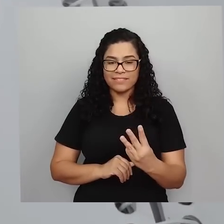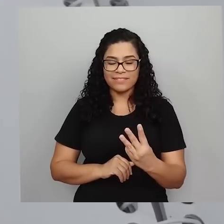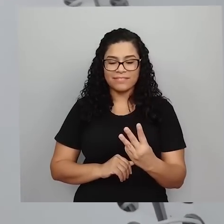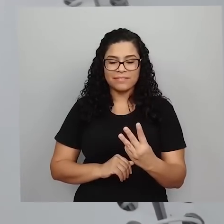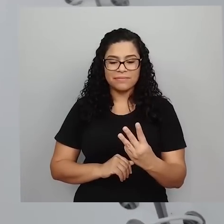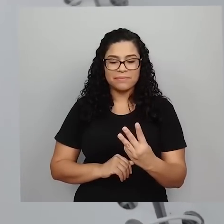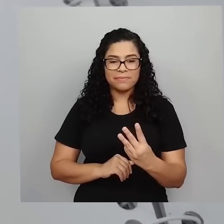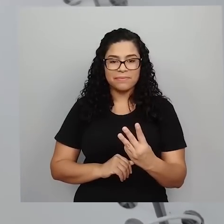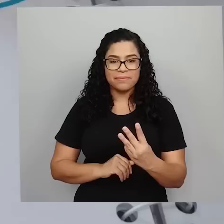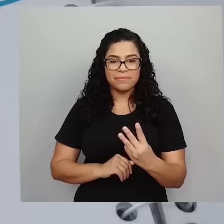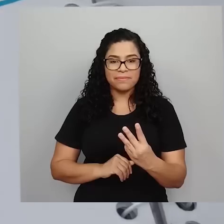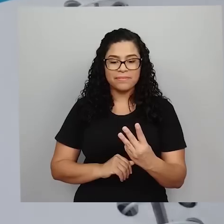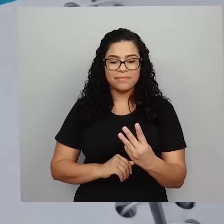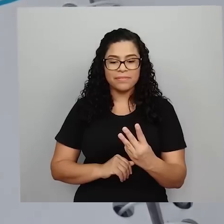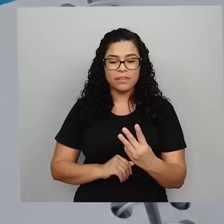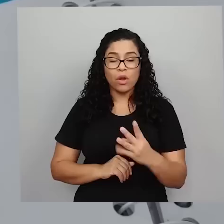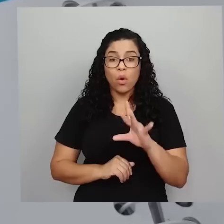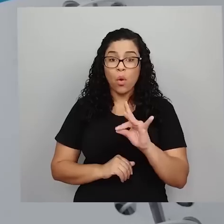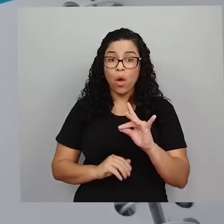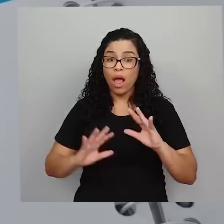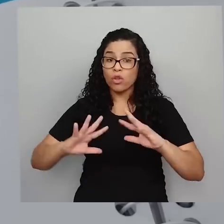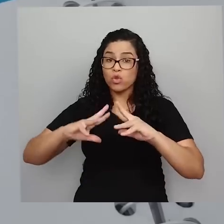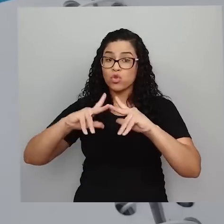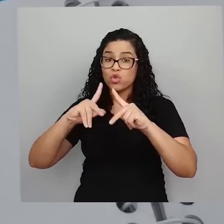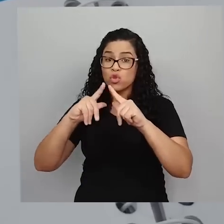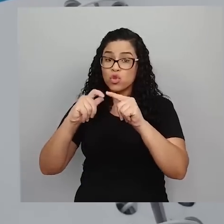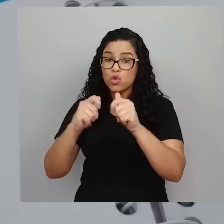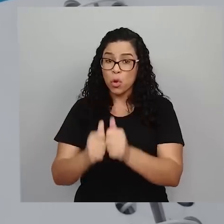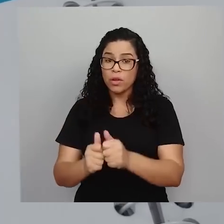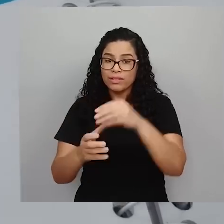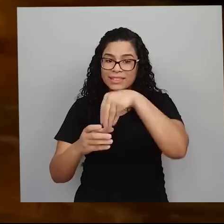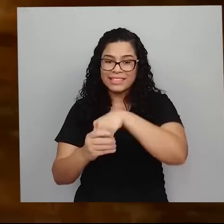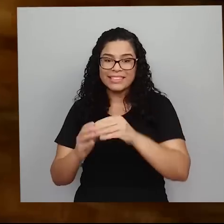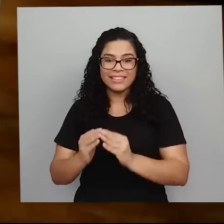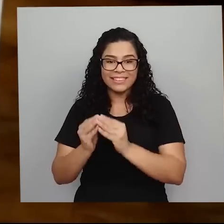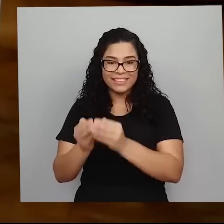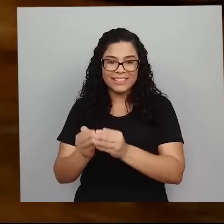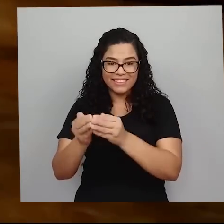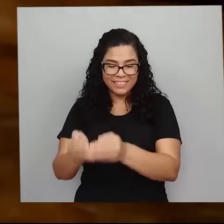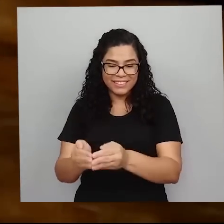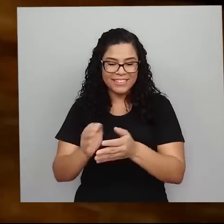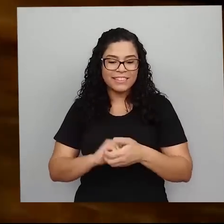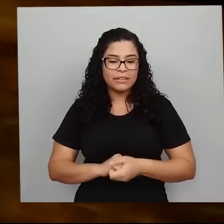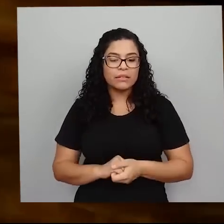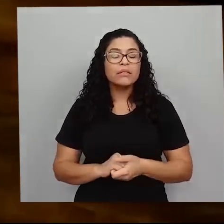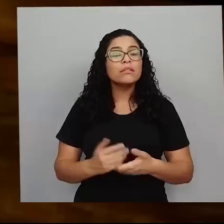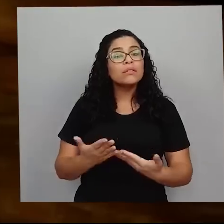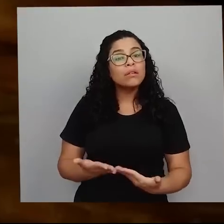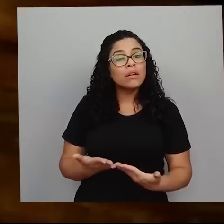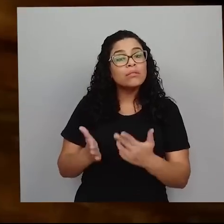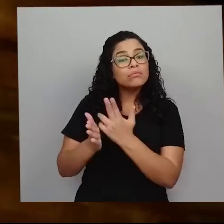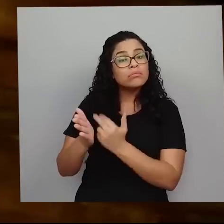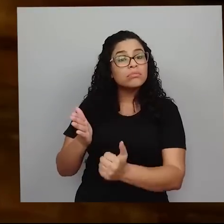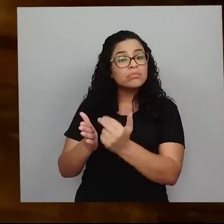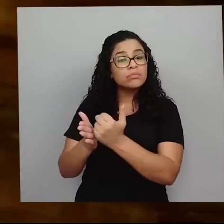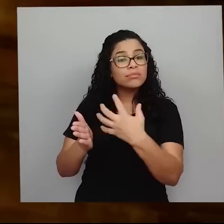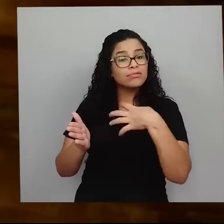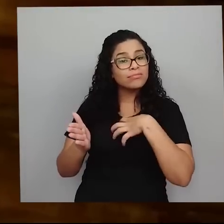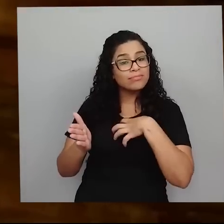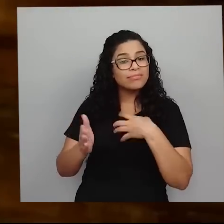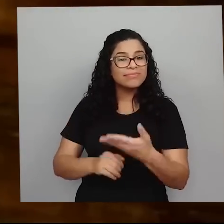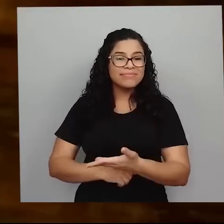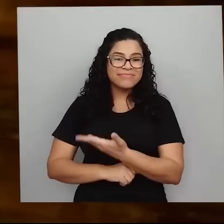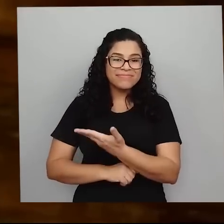3. Então vamos colar todos os índiozinhos dentro do barco? E a ilustração da cantiga dos índiozinhos